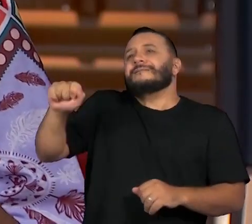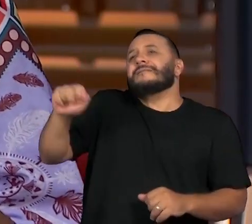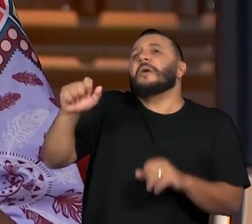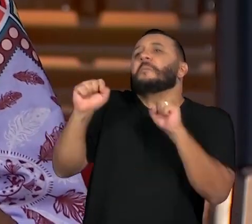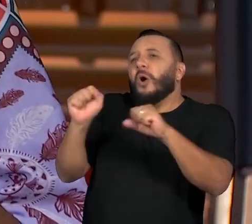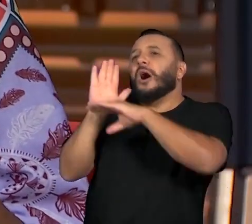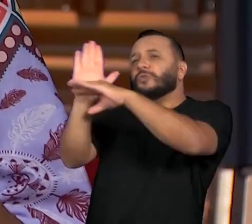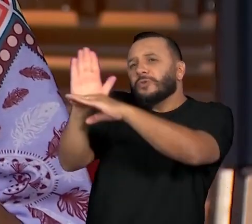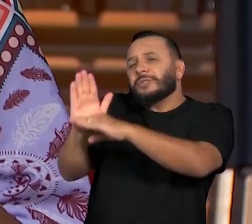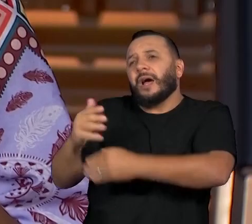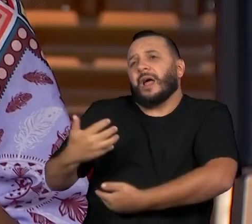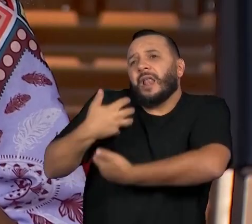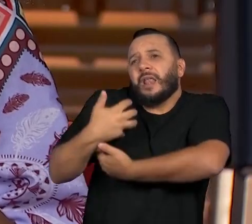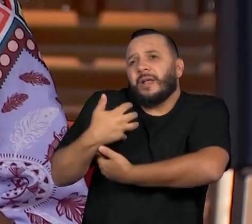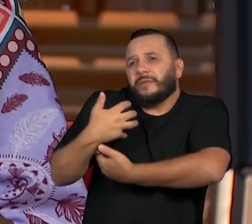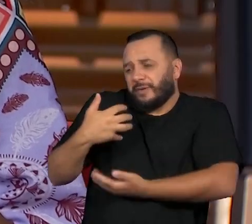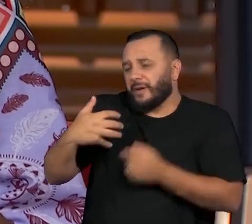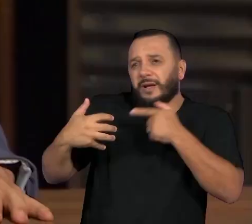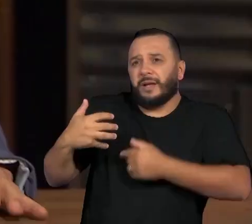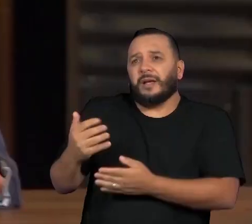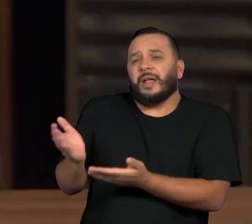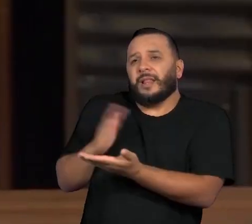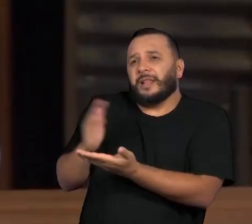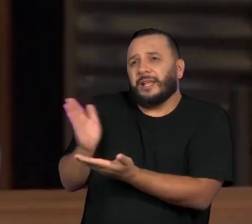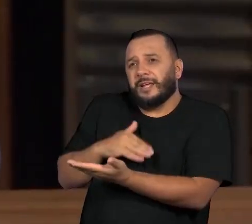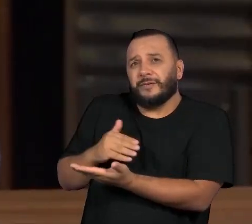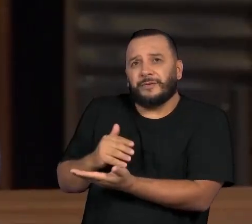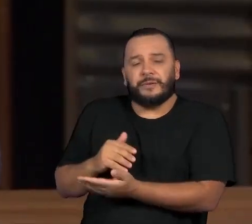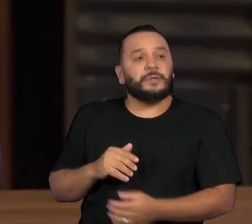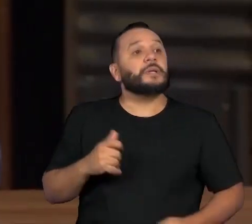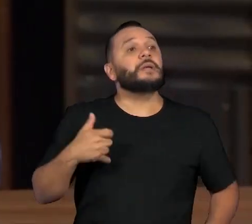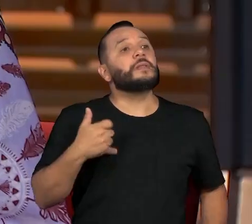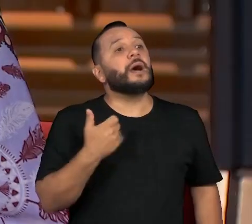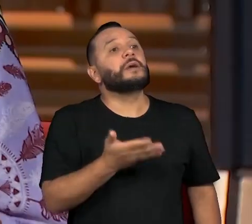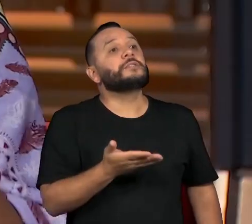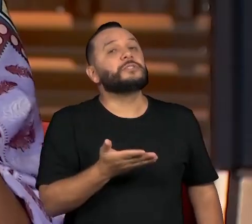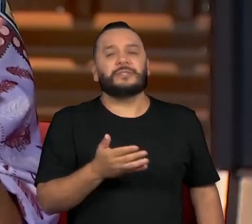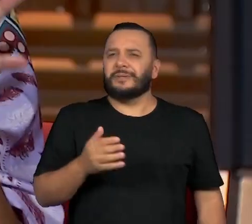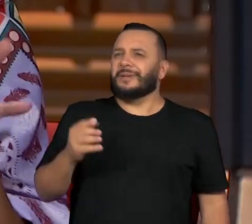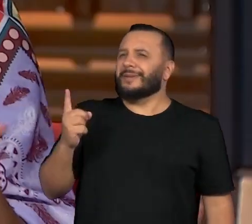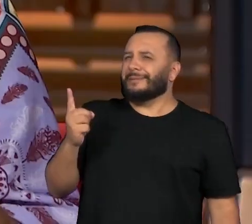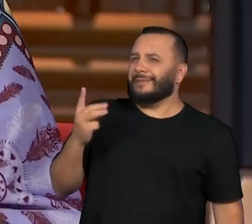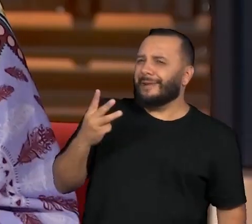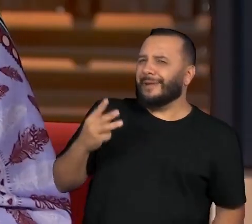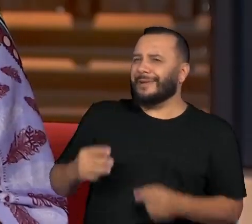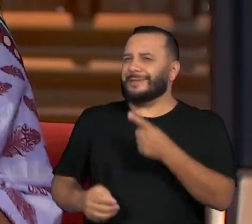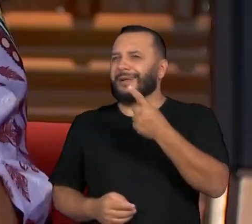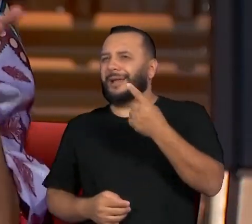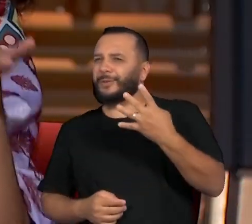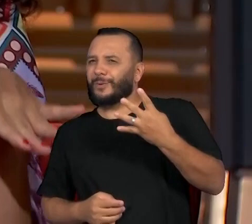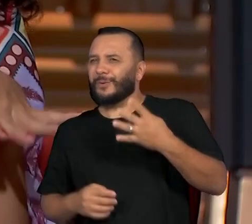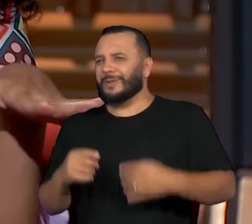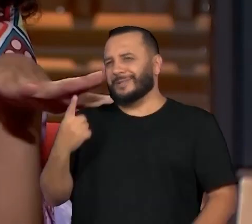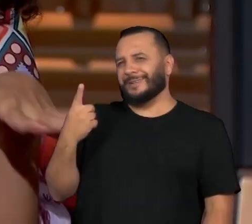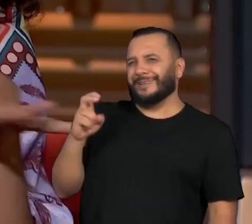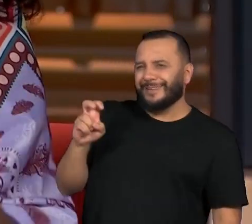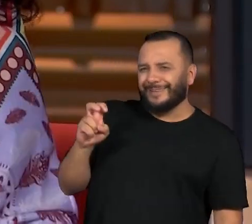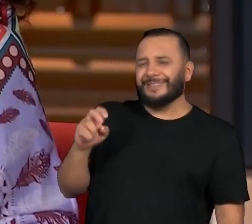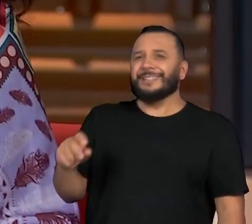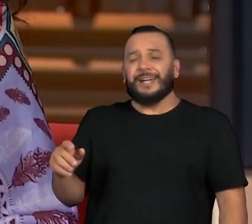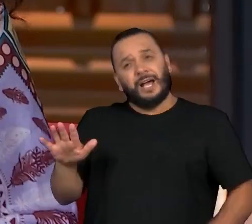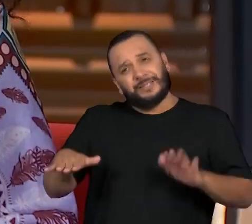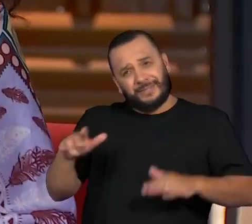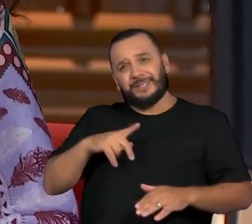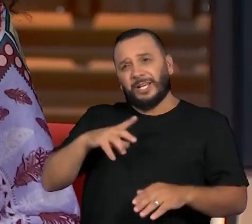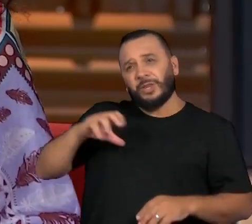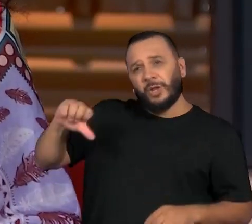suas coisas? Vai ter fofoca. São de que idade? Aí, 13, 14, 15 anos, e tem uns pequenininhos de 9, 10